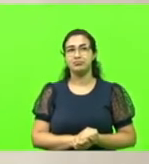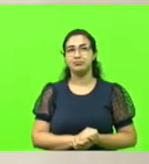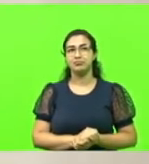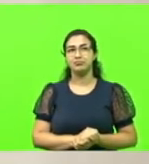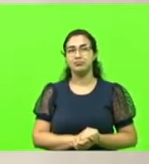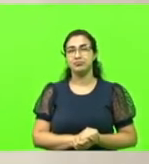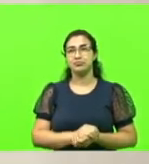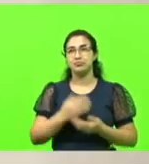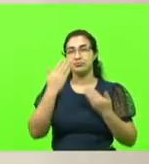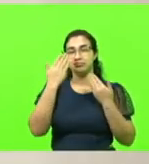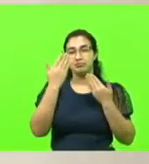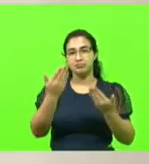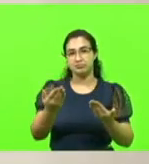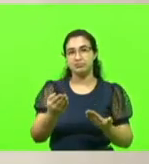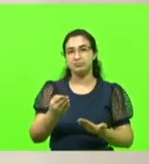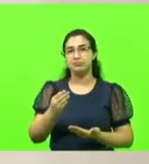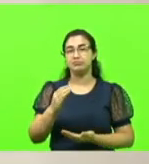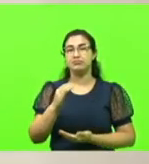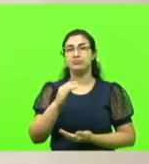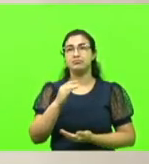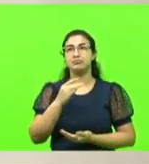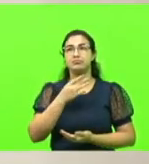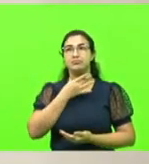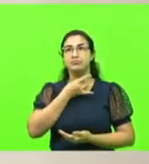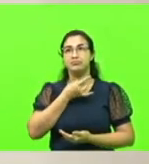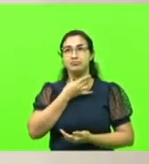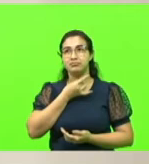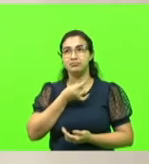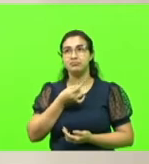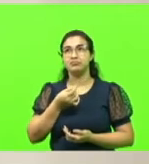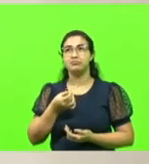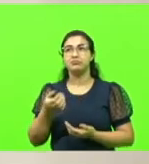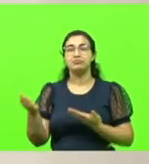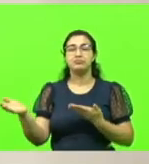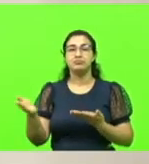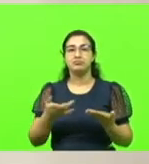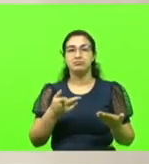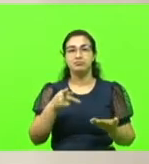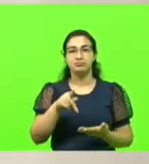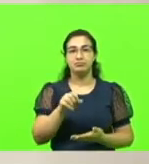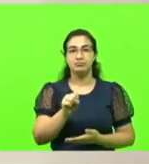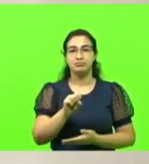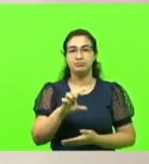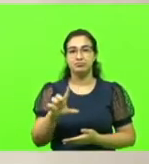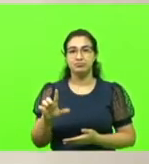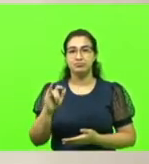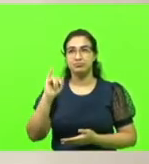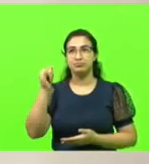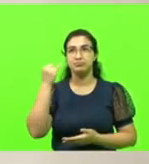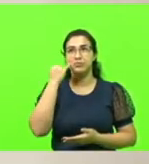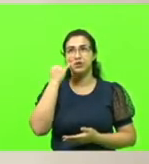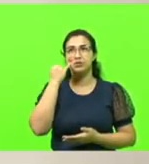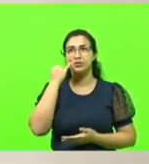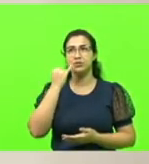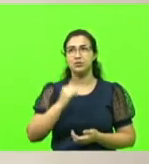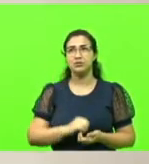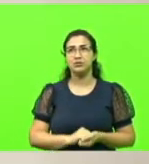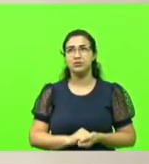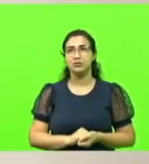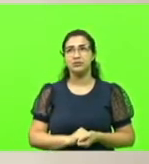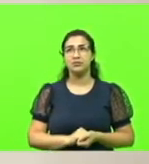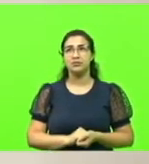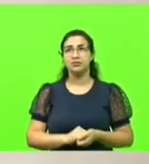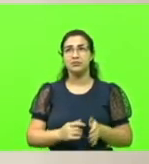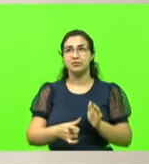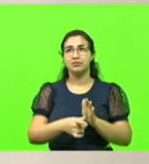Obrigado, deputado Valdir Cobalcini. Próximo partido é o PSL, Gessé Lopes. Mas